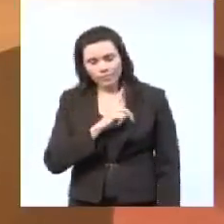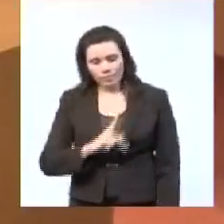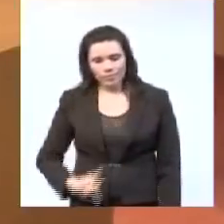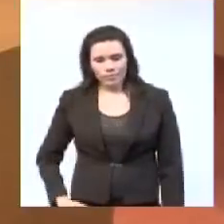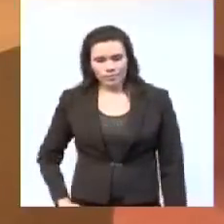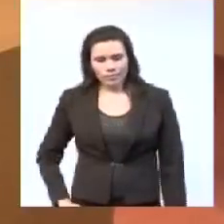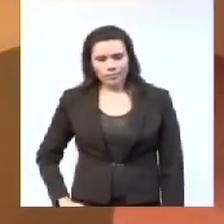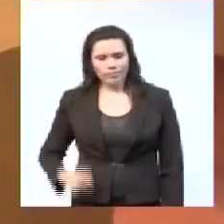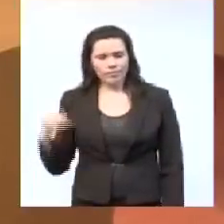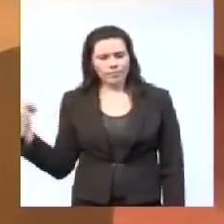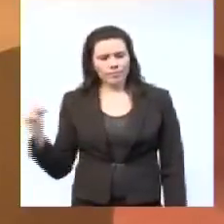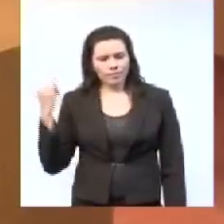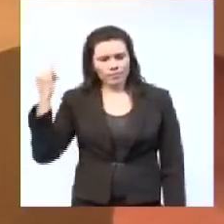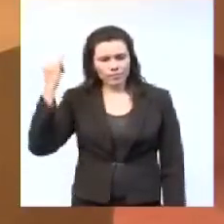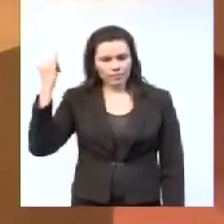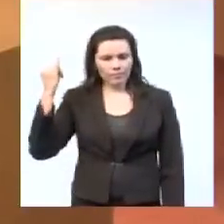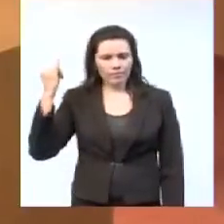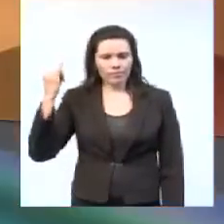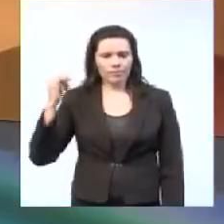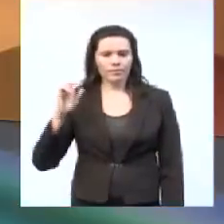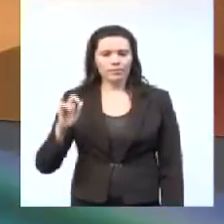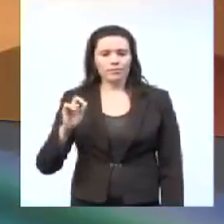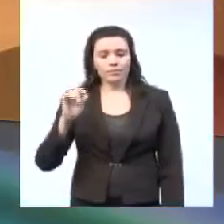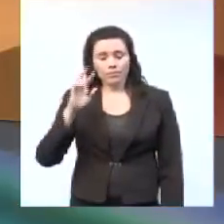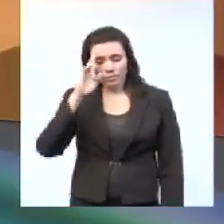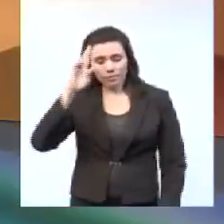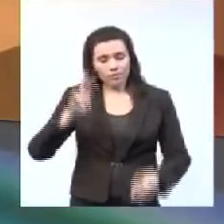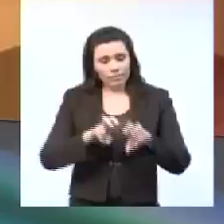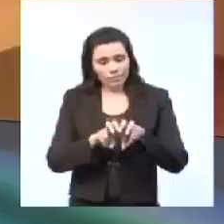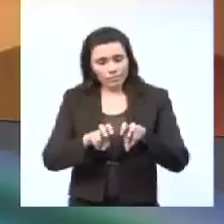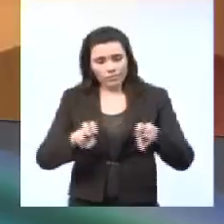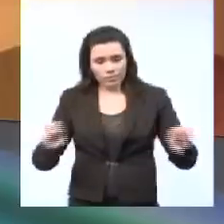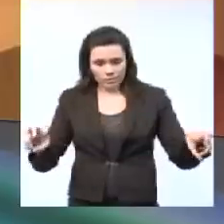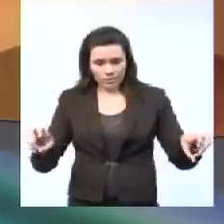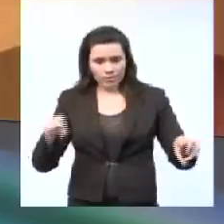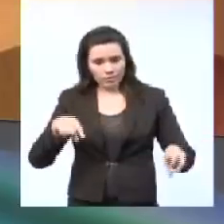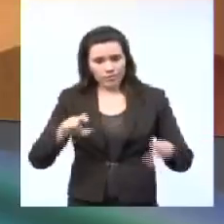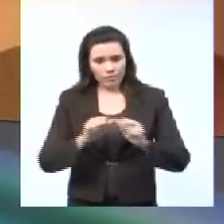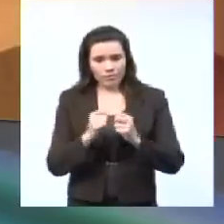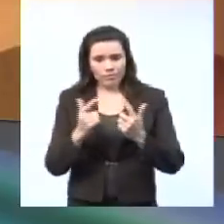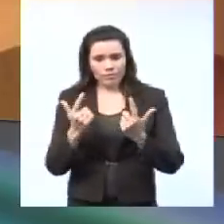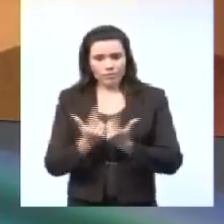mesa diretora, buscar um entendimento, na verdade, em relação a essa